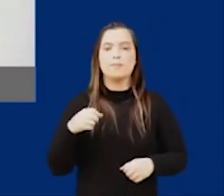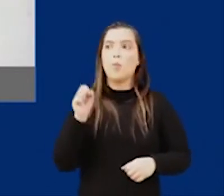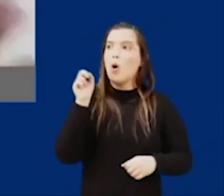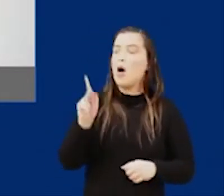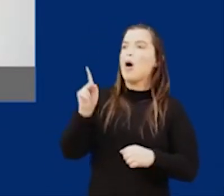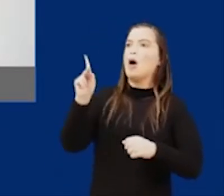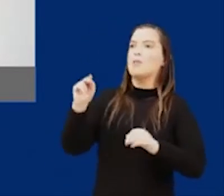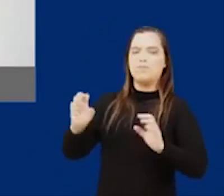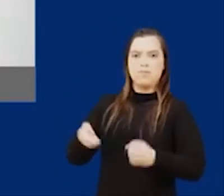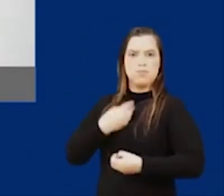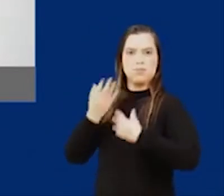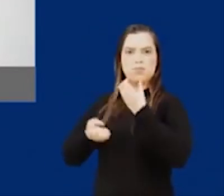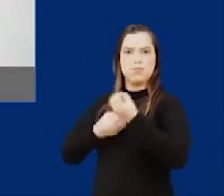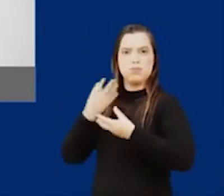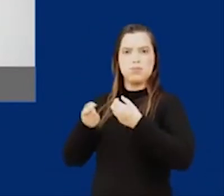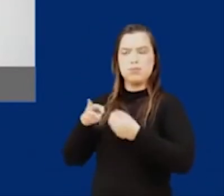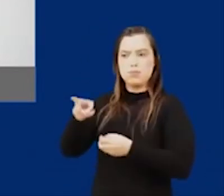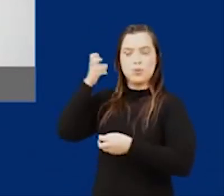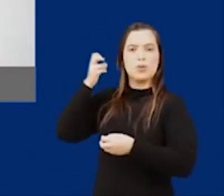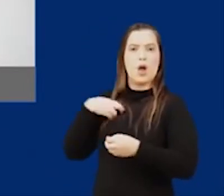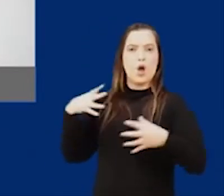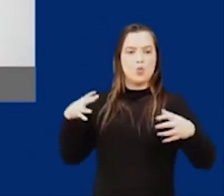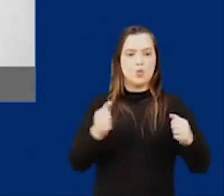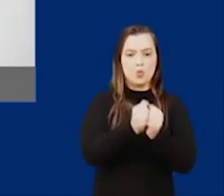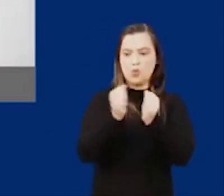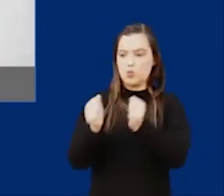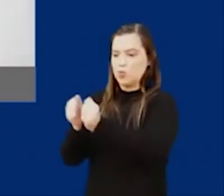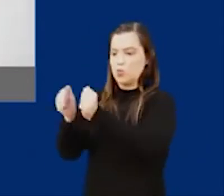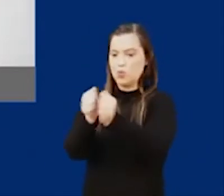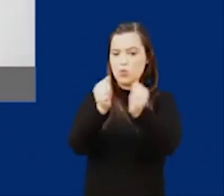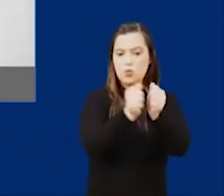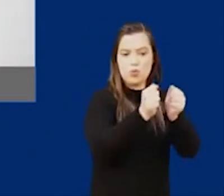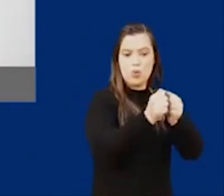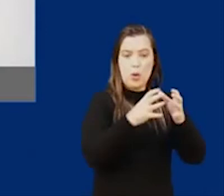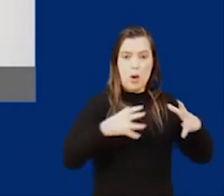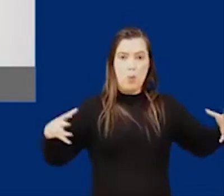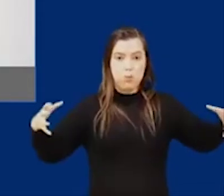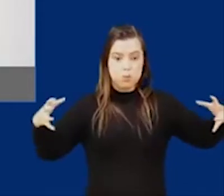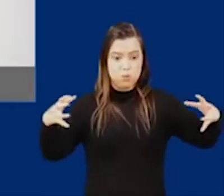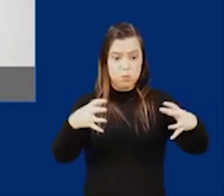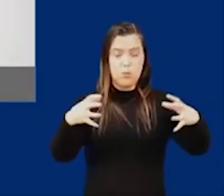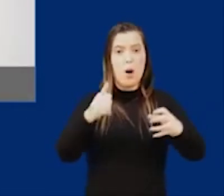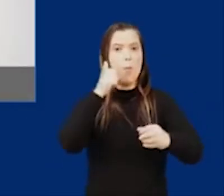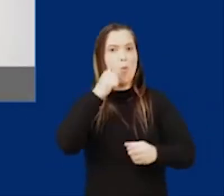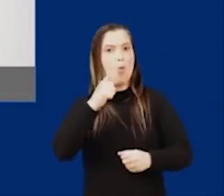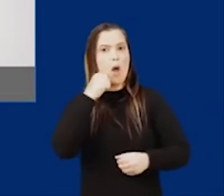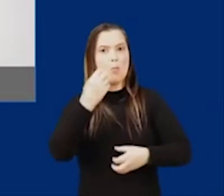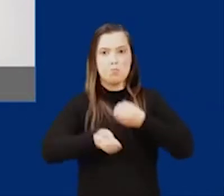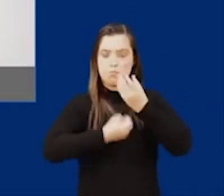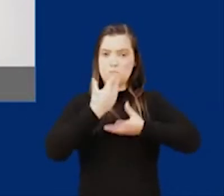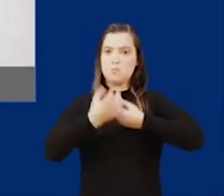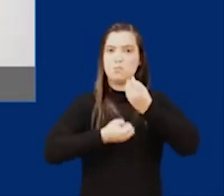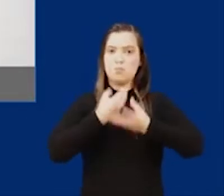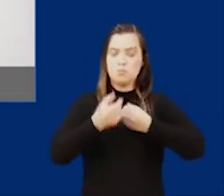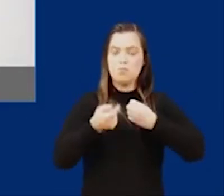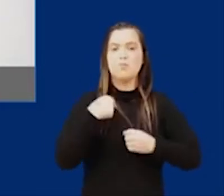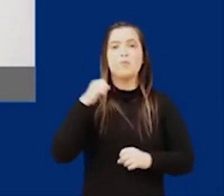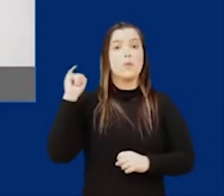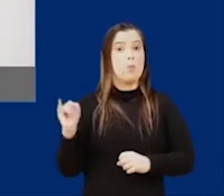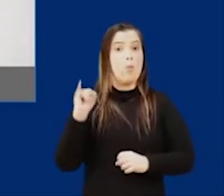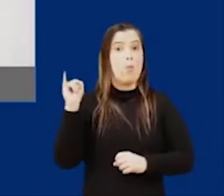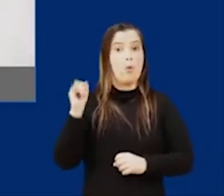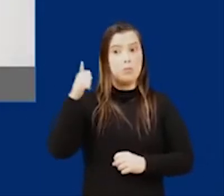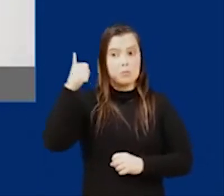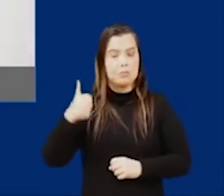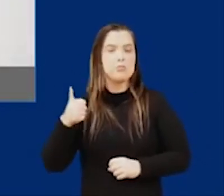e que vão se juntando a outras mulheres, criando uma grande comunidade de mulheres informadas. Isso tem um papel super